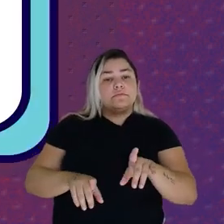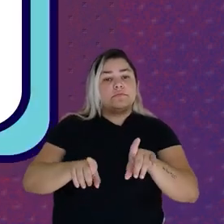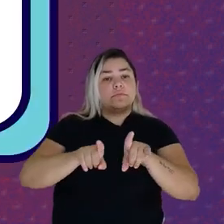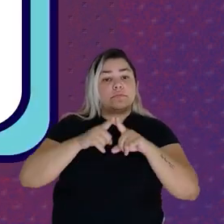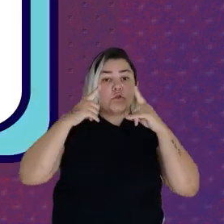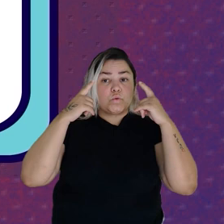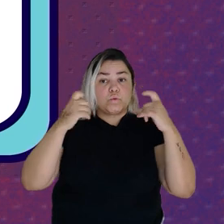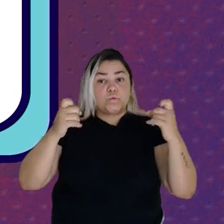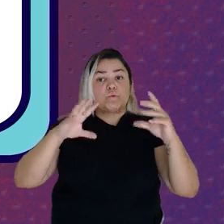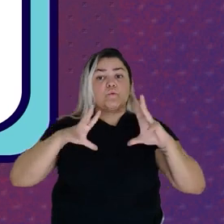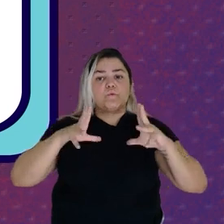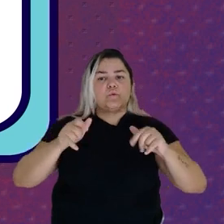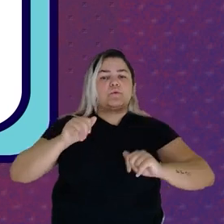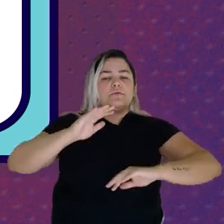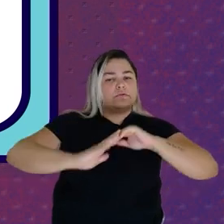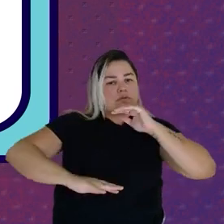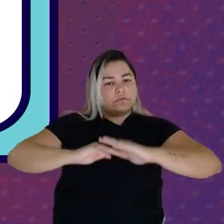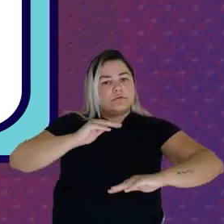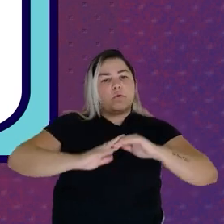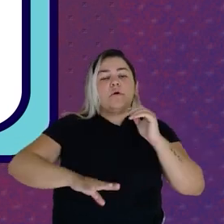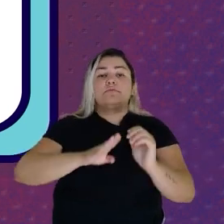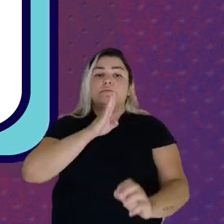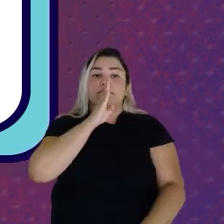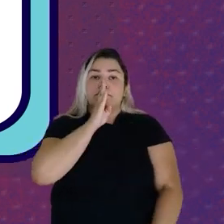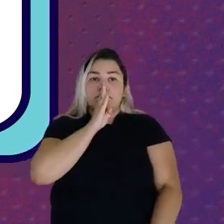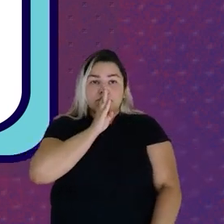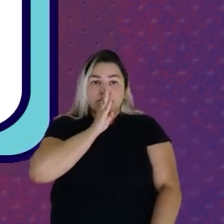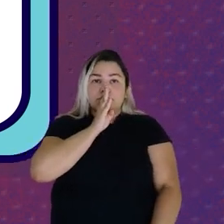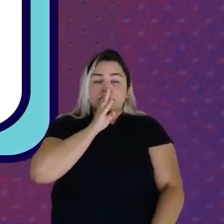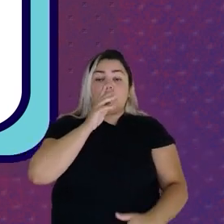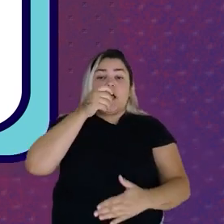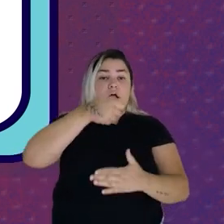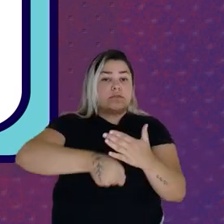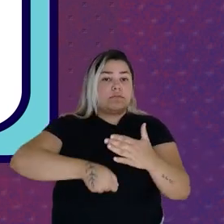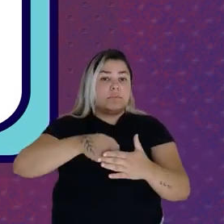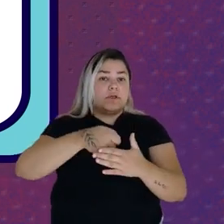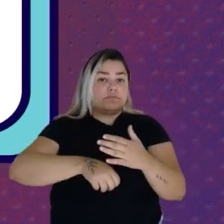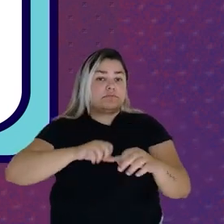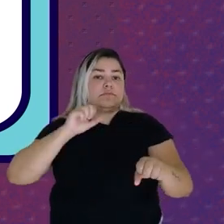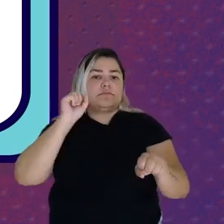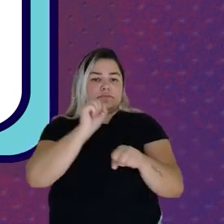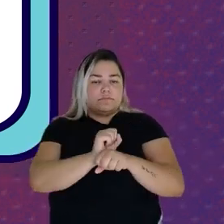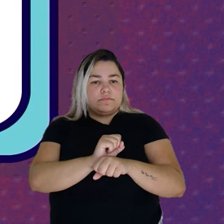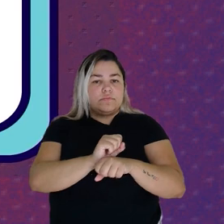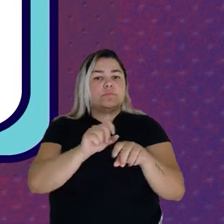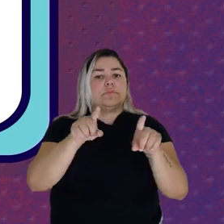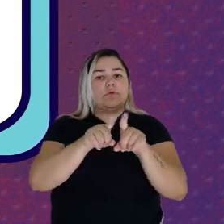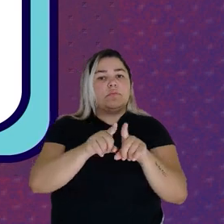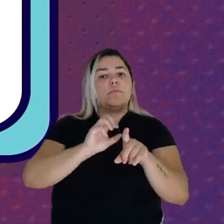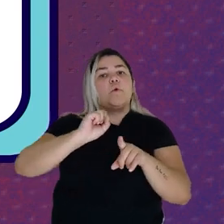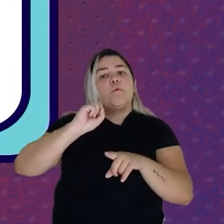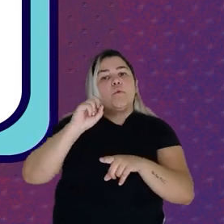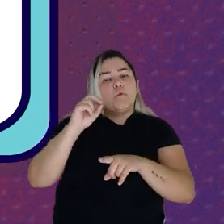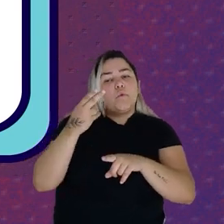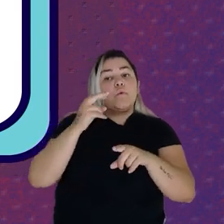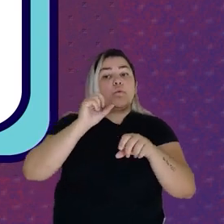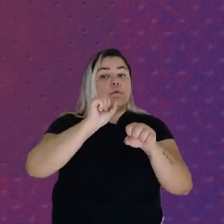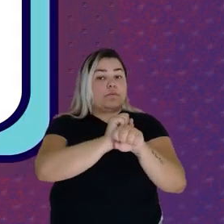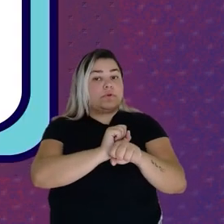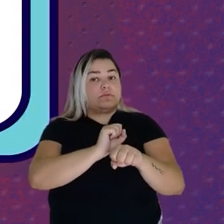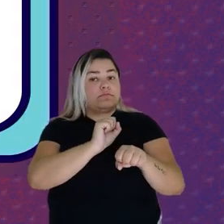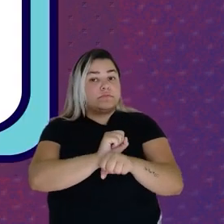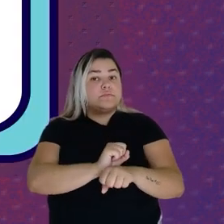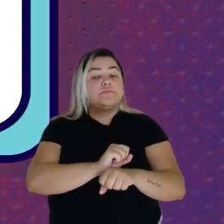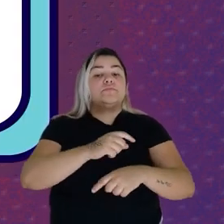toda ação, conduta ou omissão com a finalidade de impedir, obstaculizar ou restringir os direitos políticos da